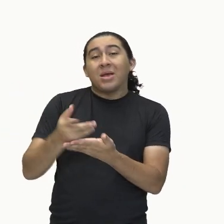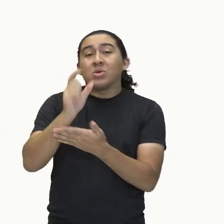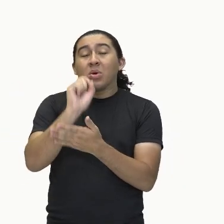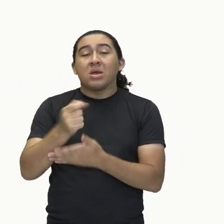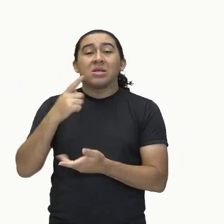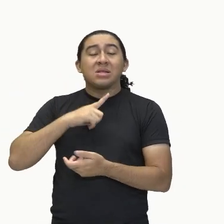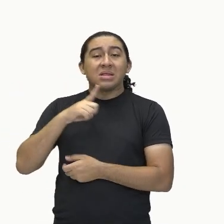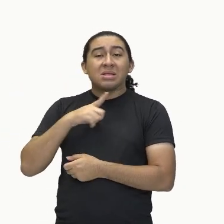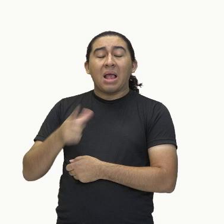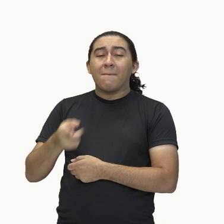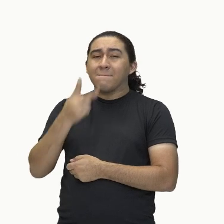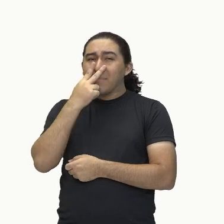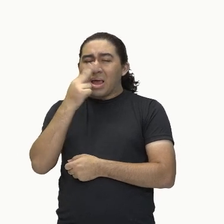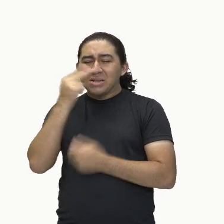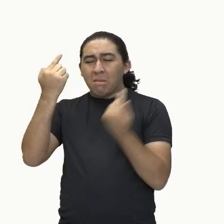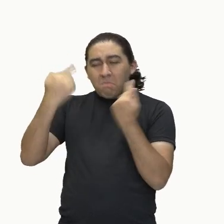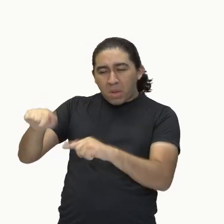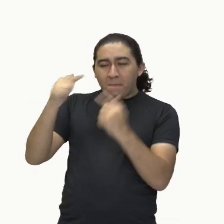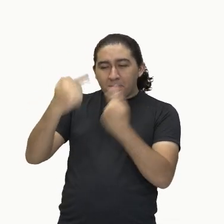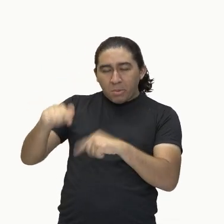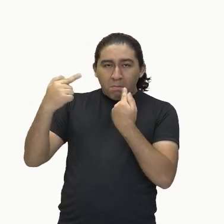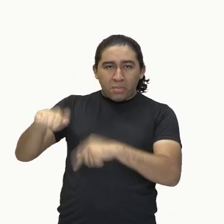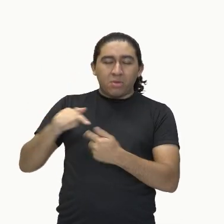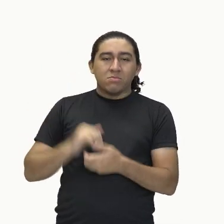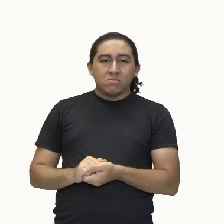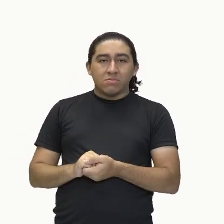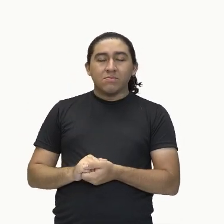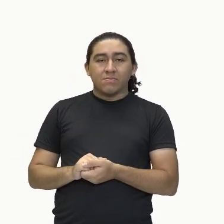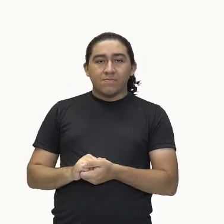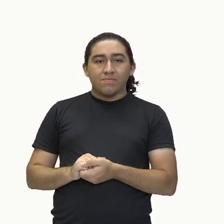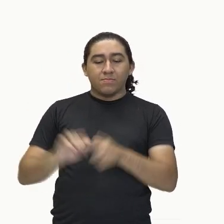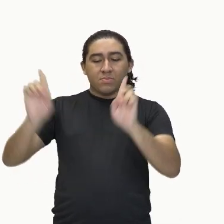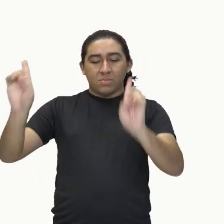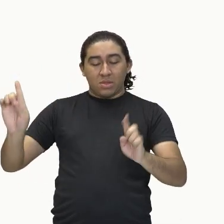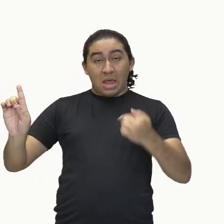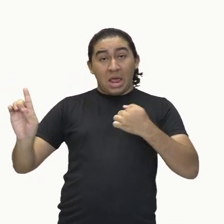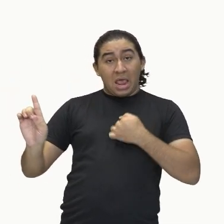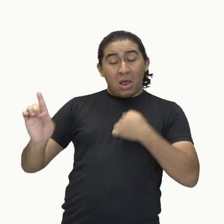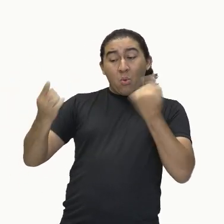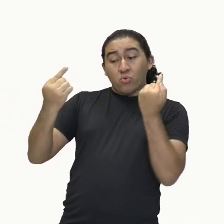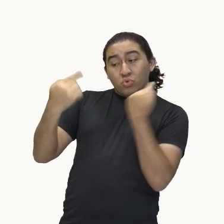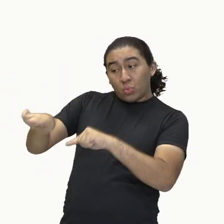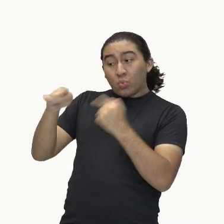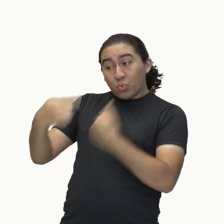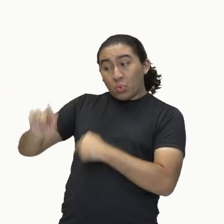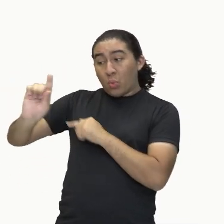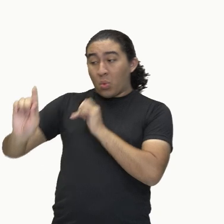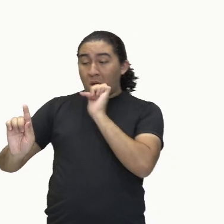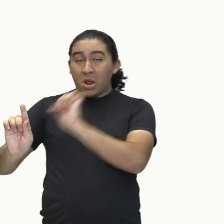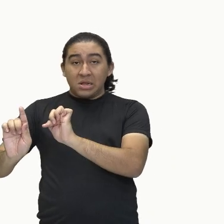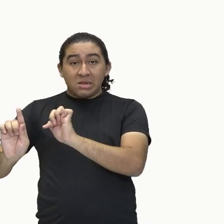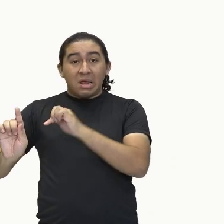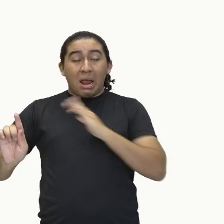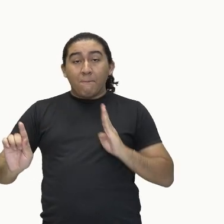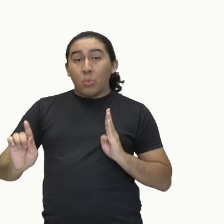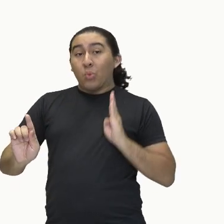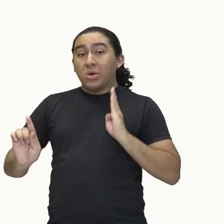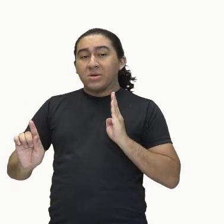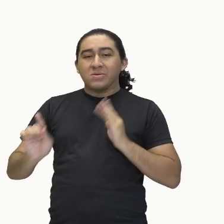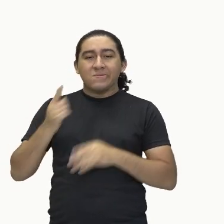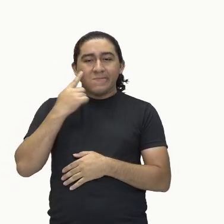criticando, insultando. Eu insulto o burguês, certo? Destacando aqui para vocês, olha